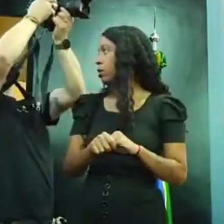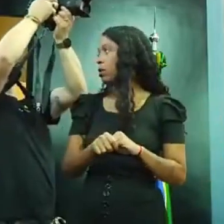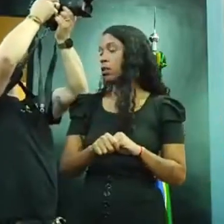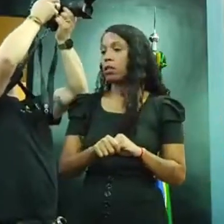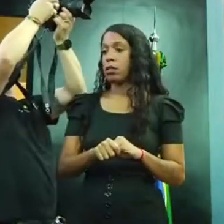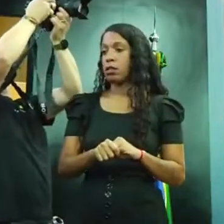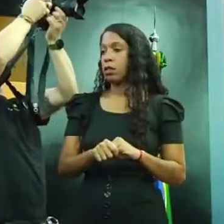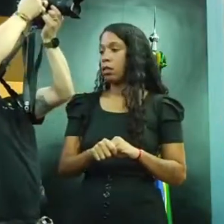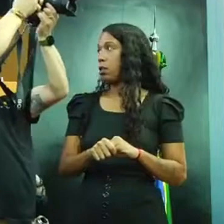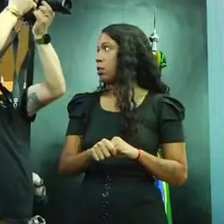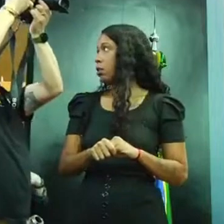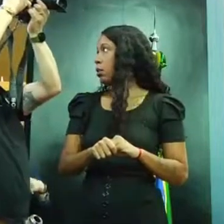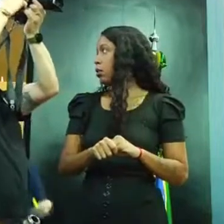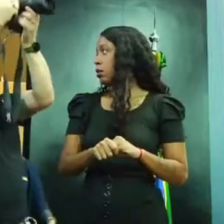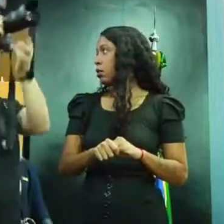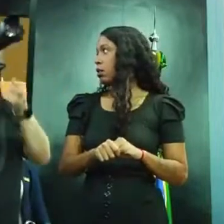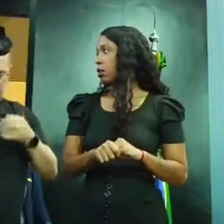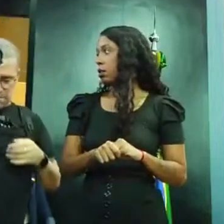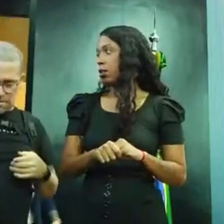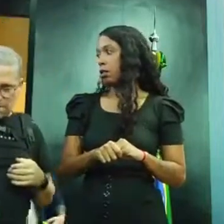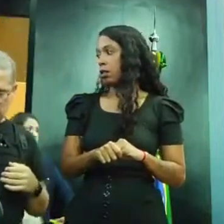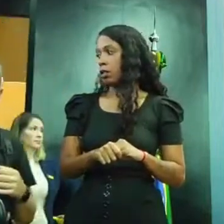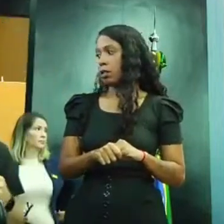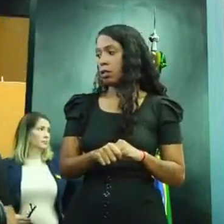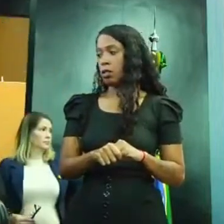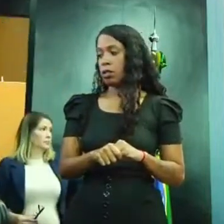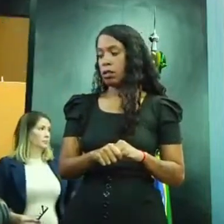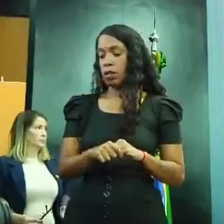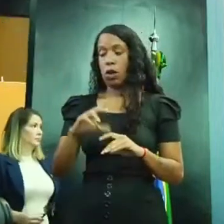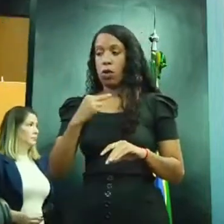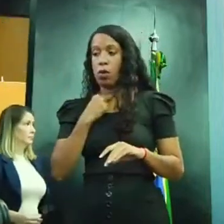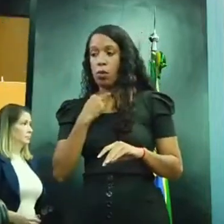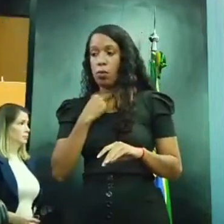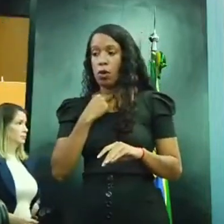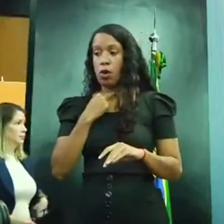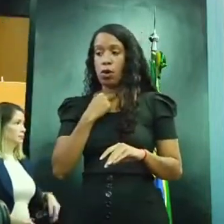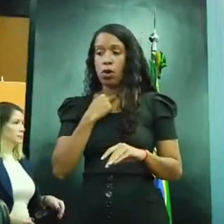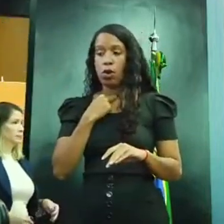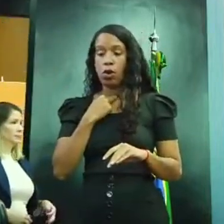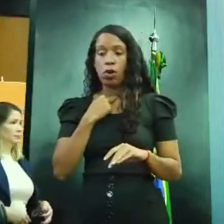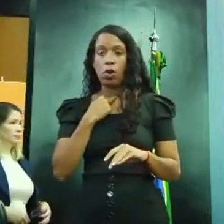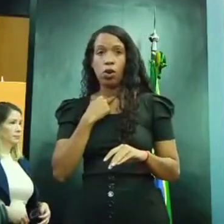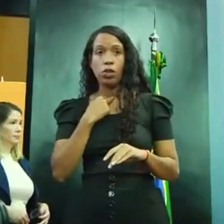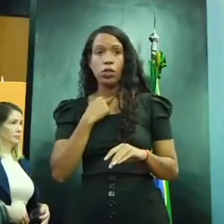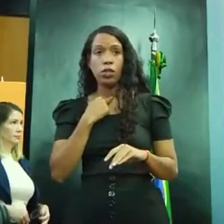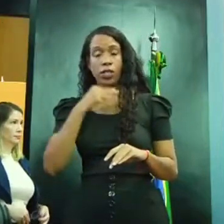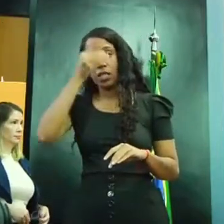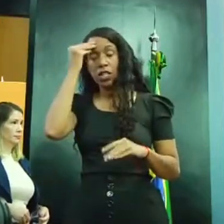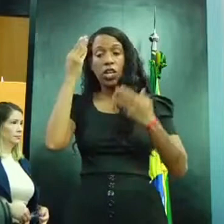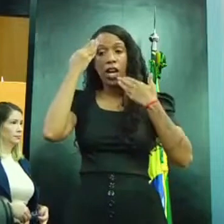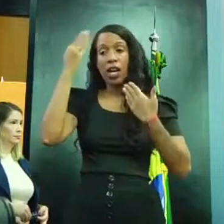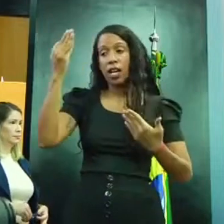agradecimentos. Eu não poderia também deixar de agradecer a um